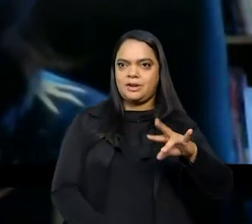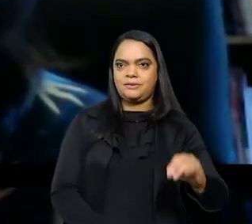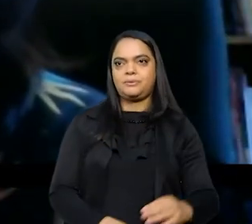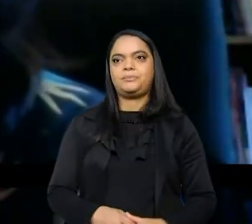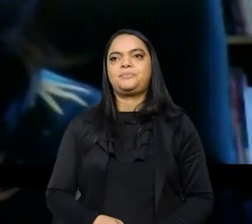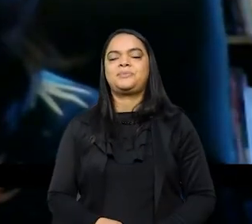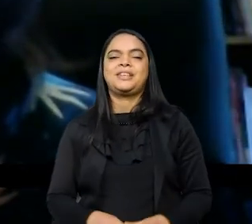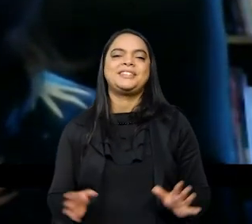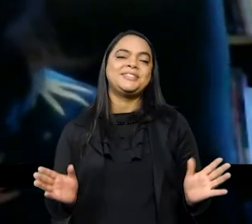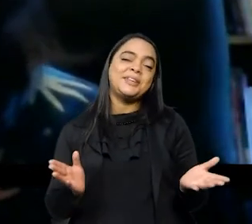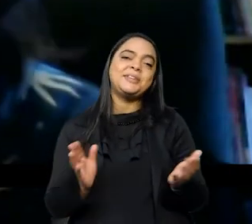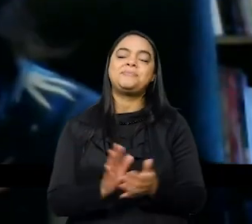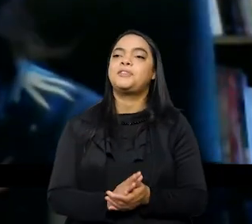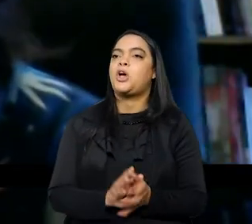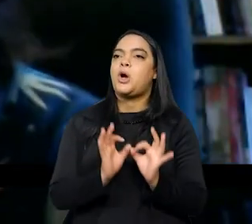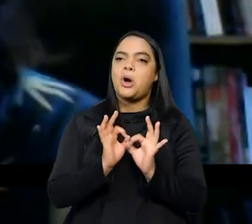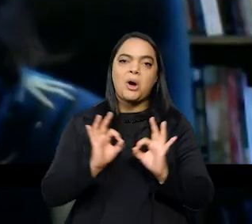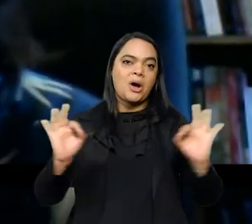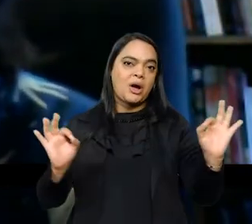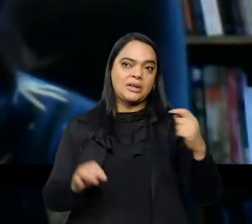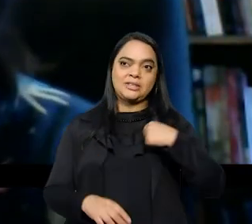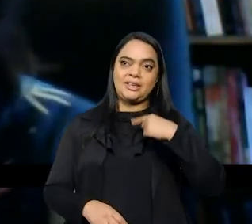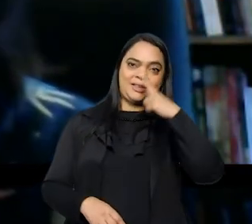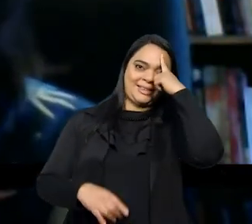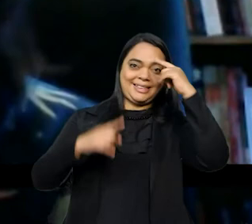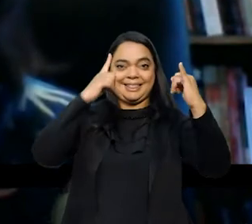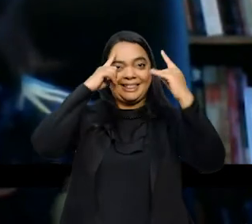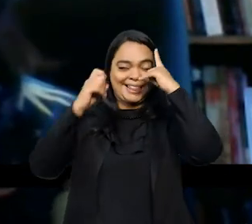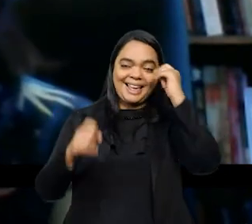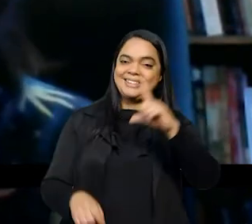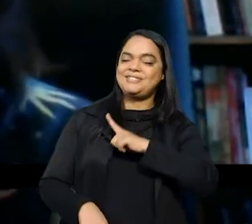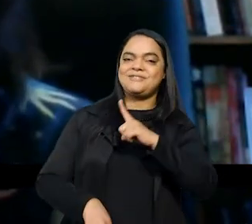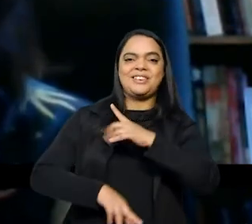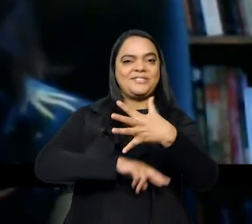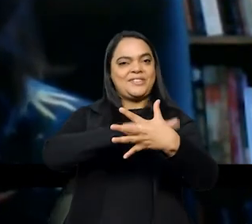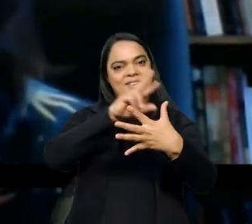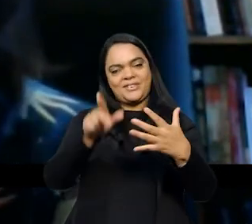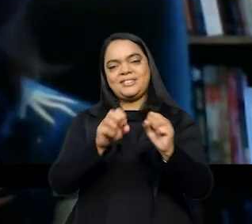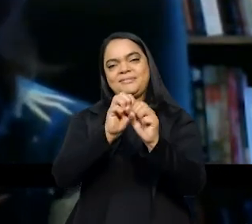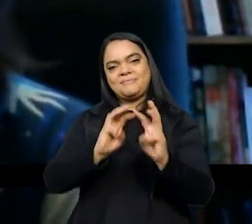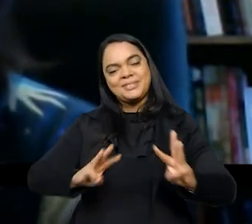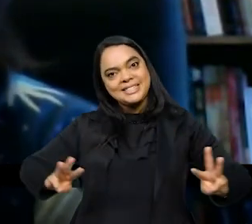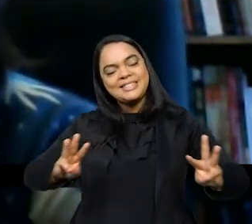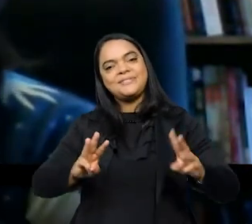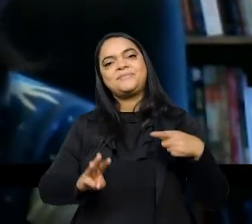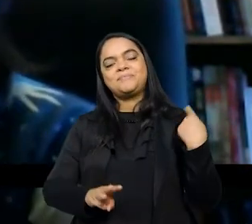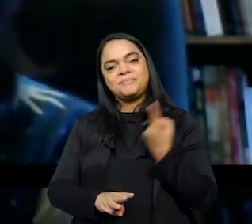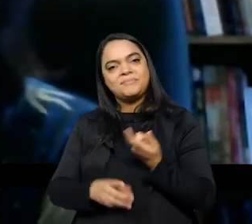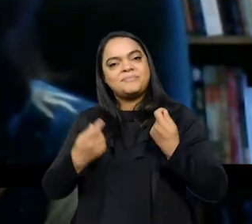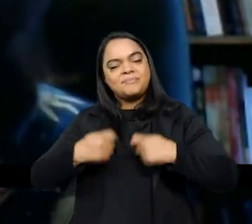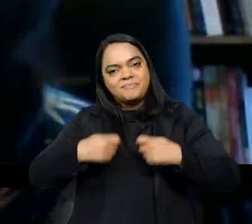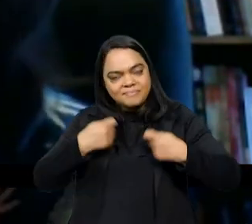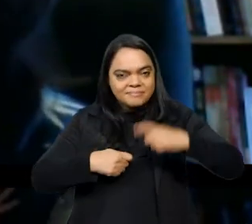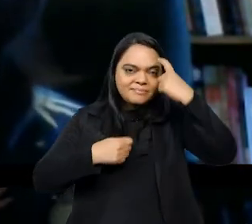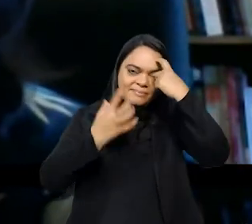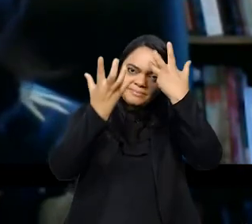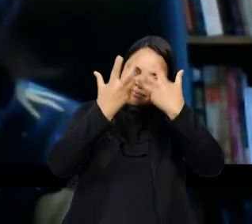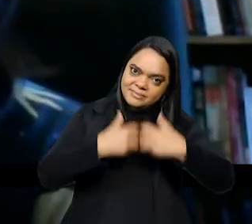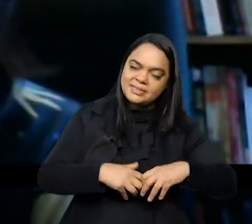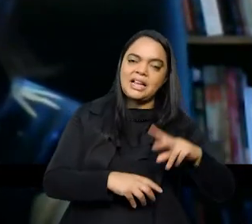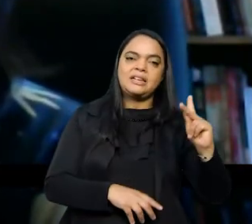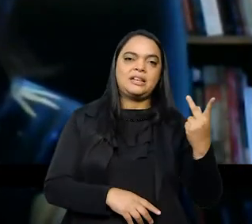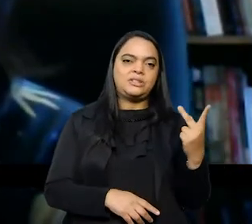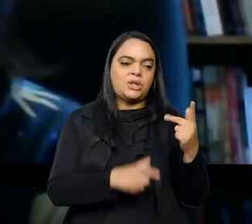tive várias ideias para o portal, muitas mesmo. Eu acho que a gente tem que pensar na história local, a gente tem que pensar